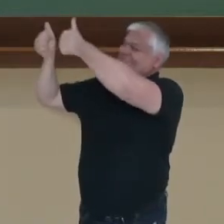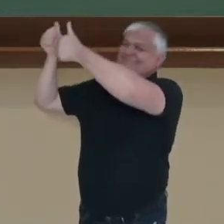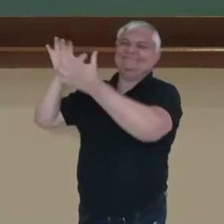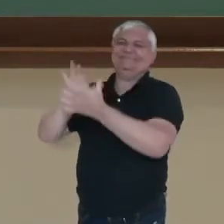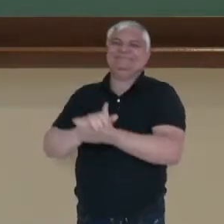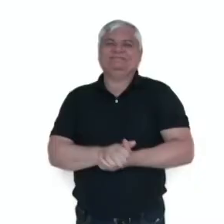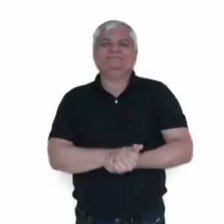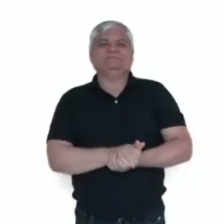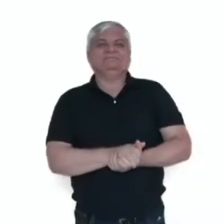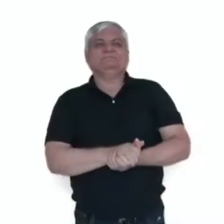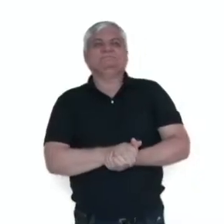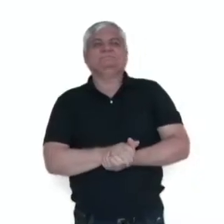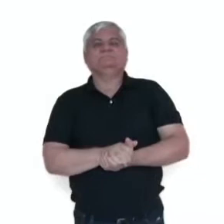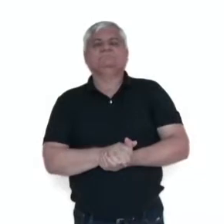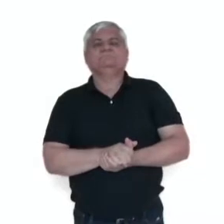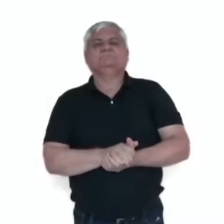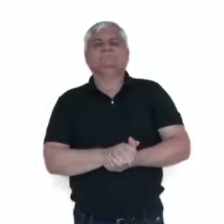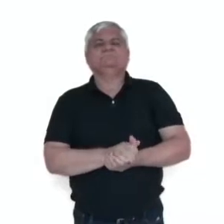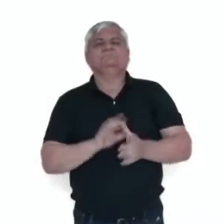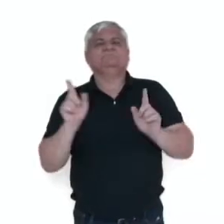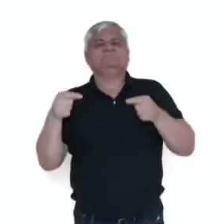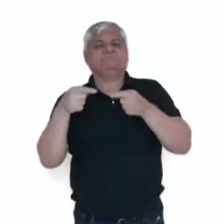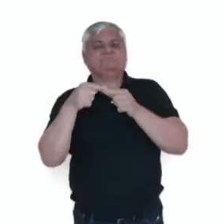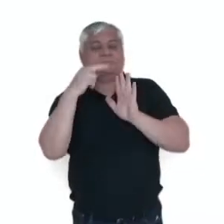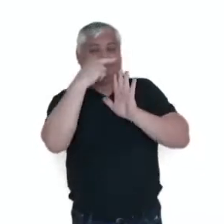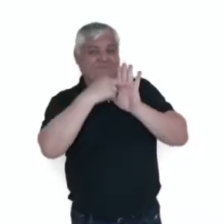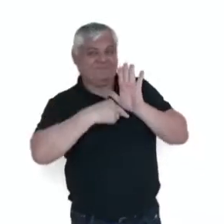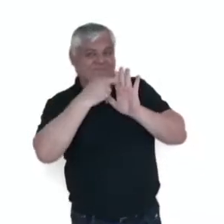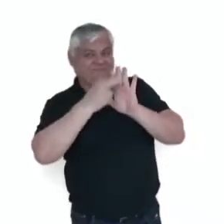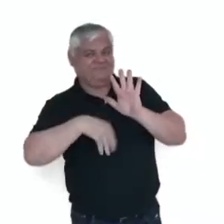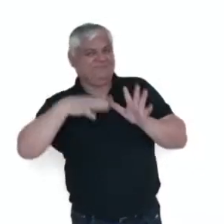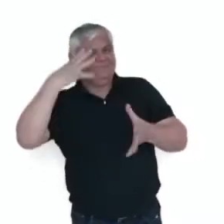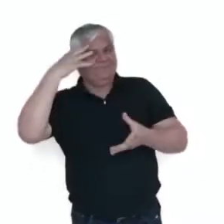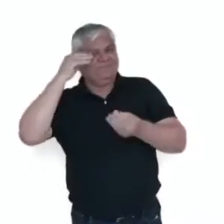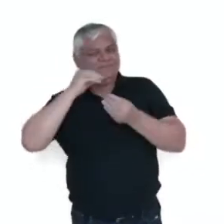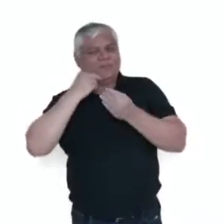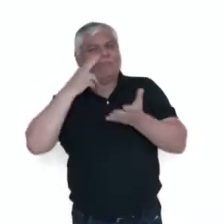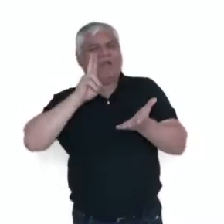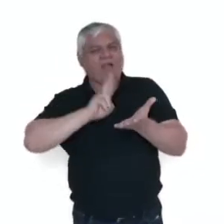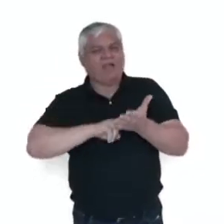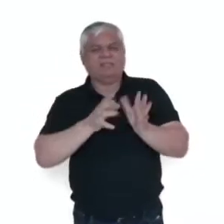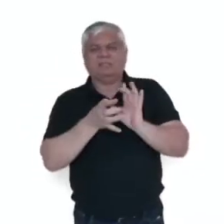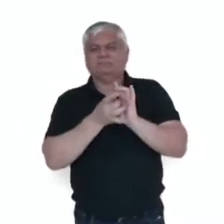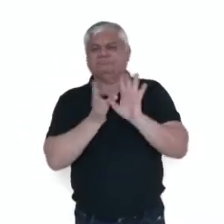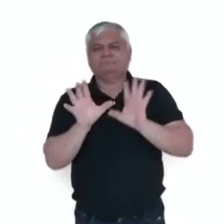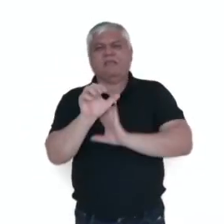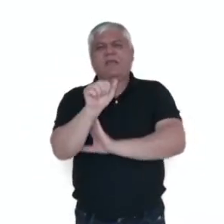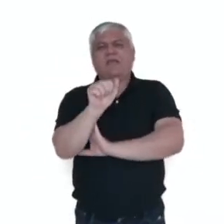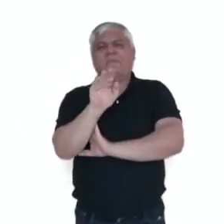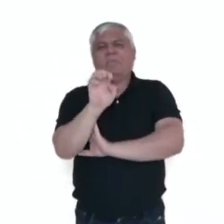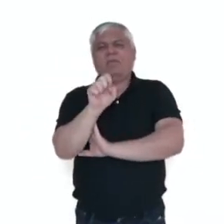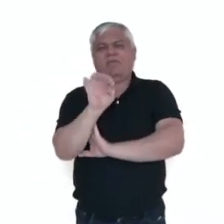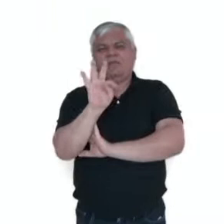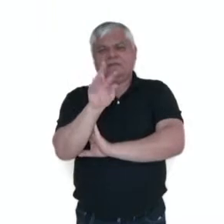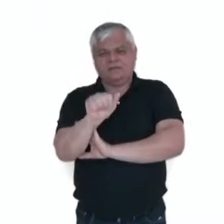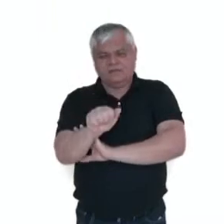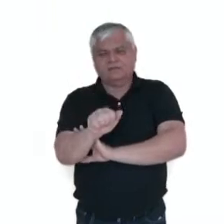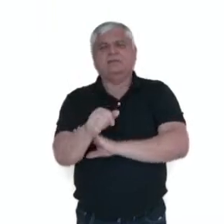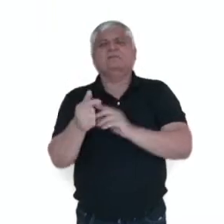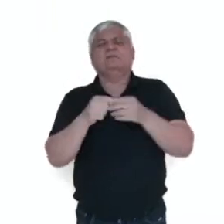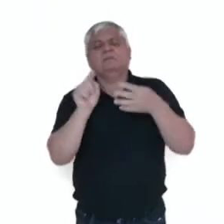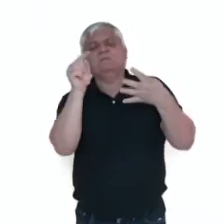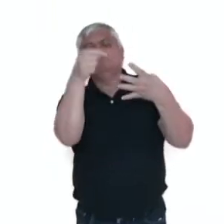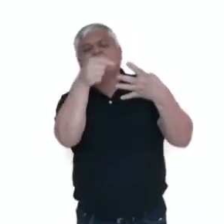firminho? Então, objetivos são ler, compreender uma carta aberta, estabelecer relações entre as partes de uma